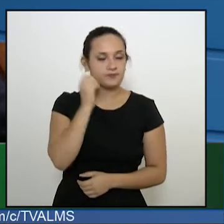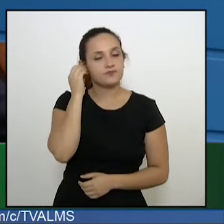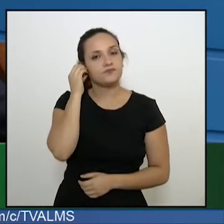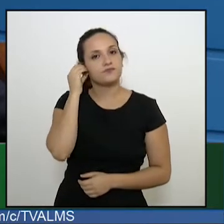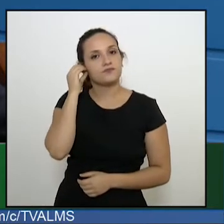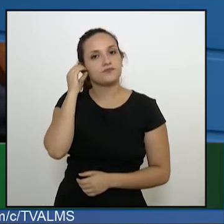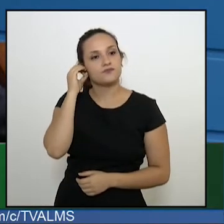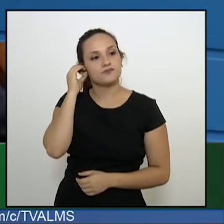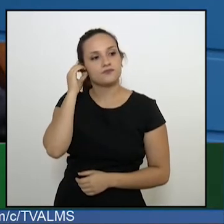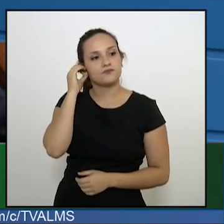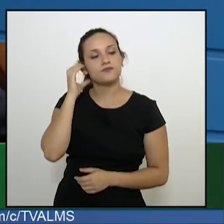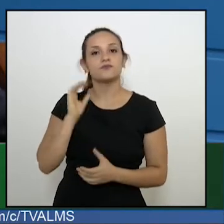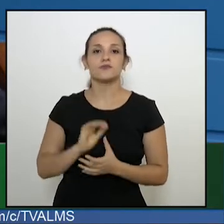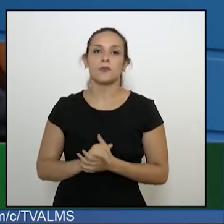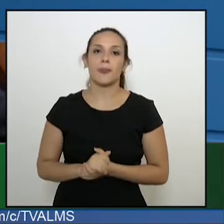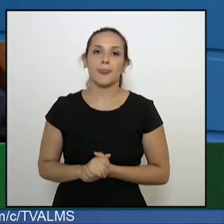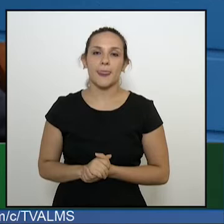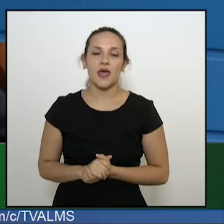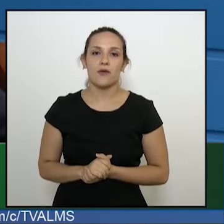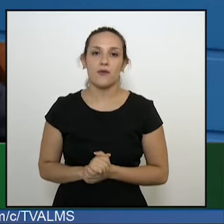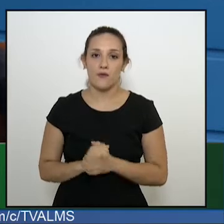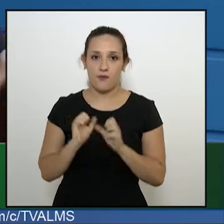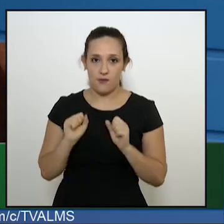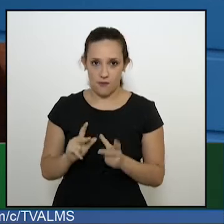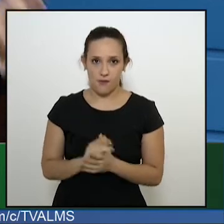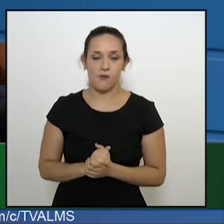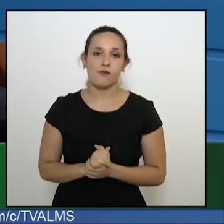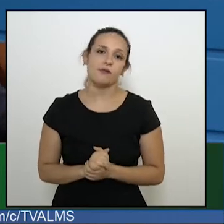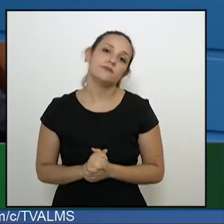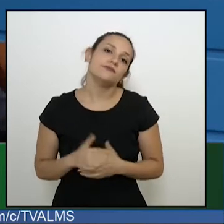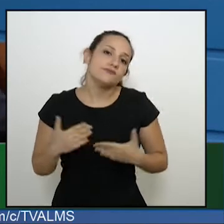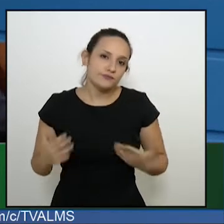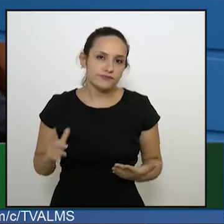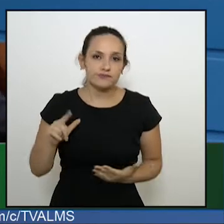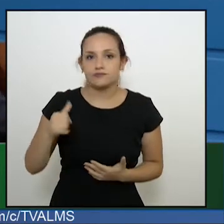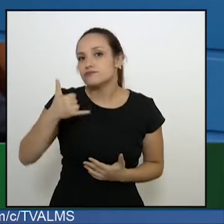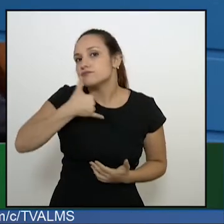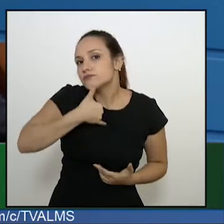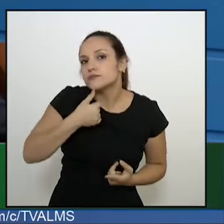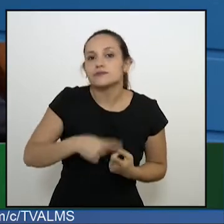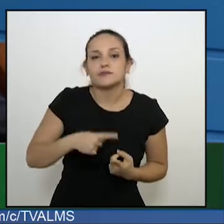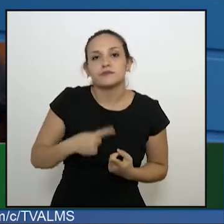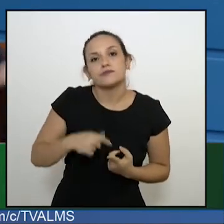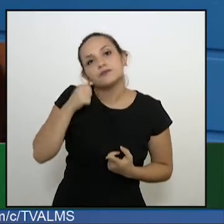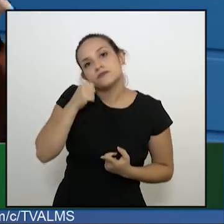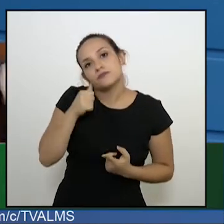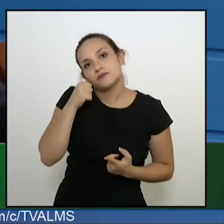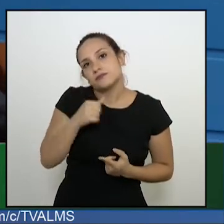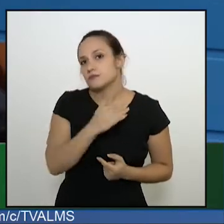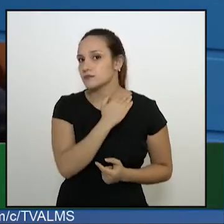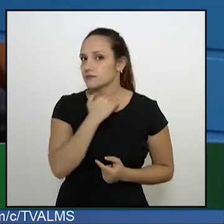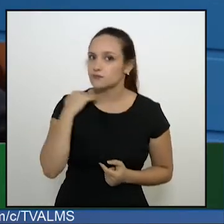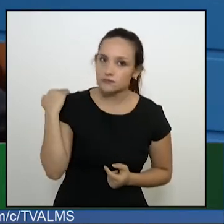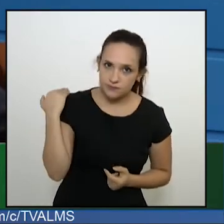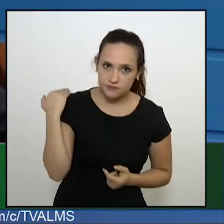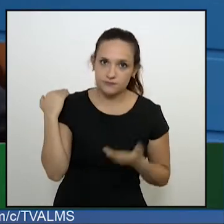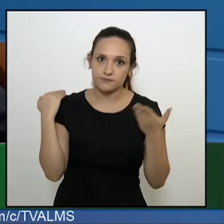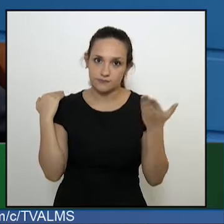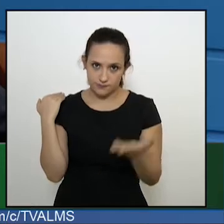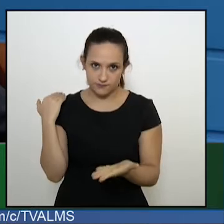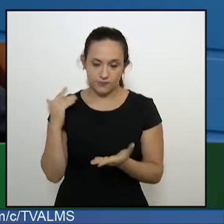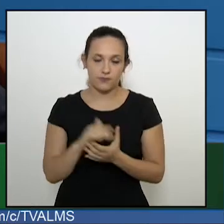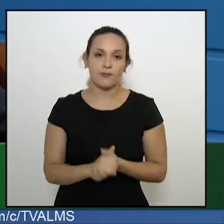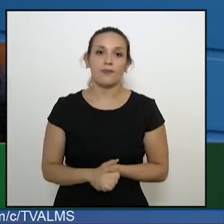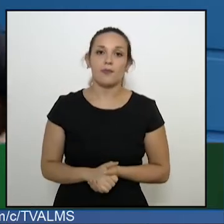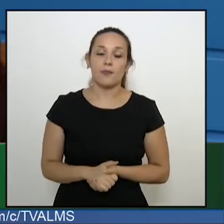se não bastasse o fato lamentável, horrível que aconteceu,